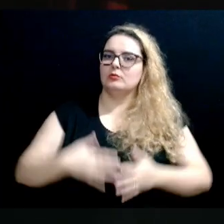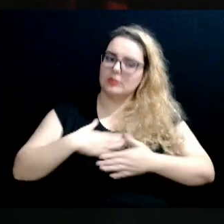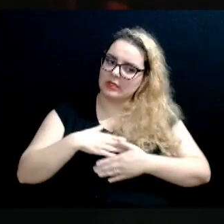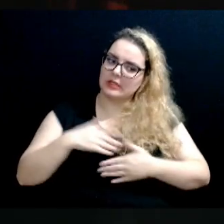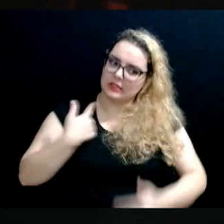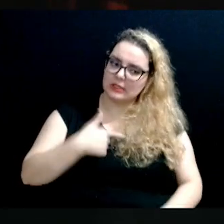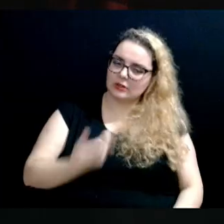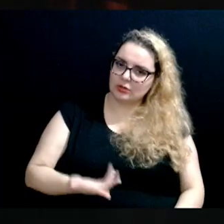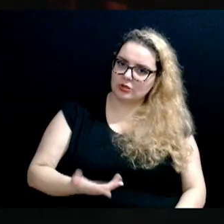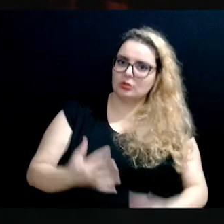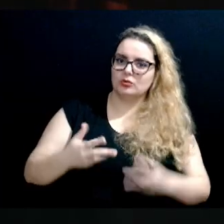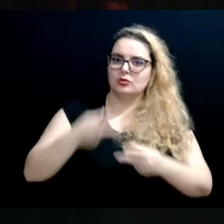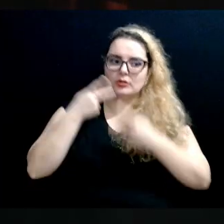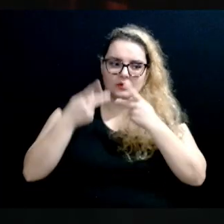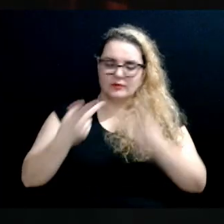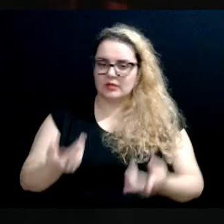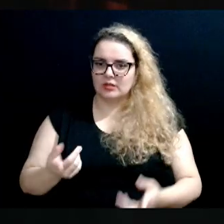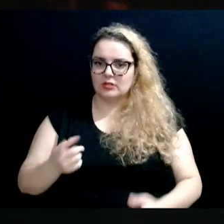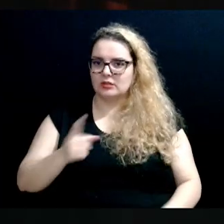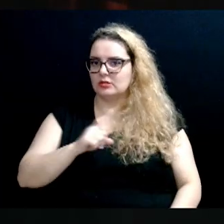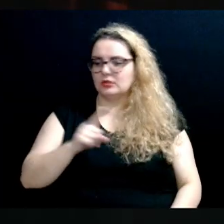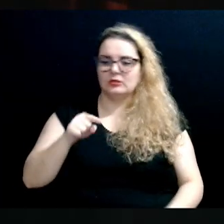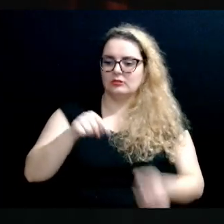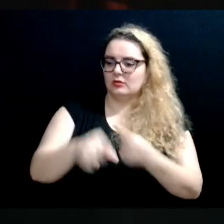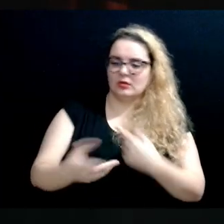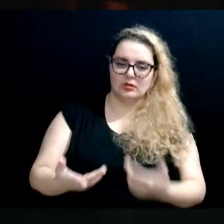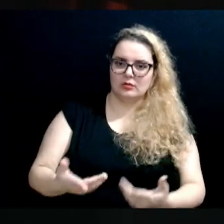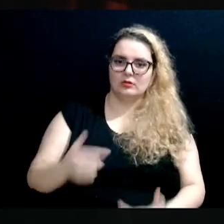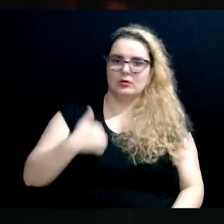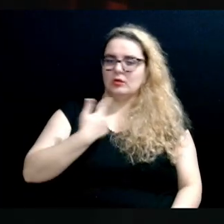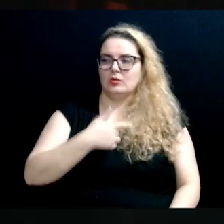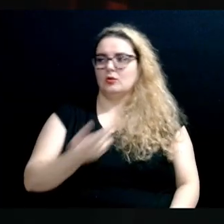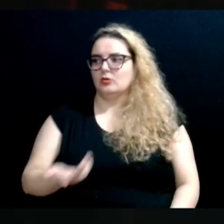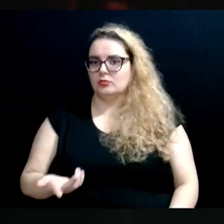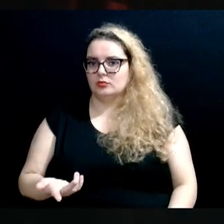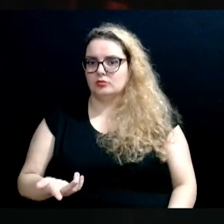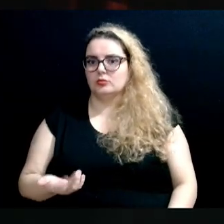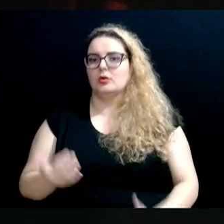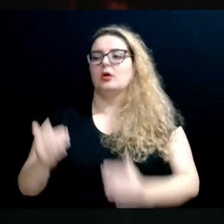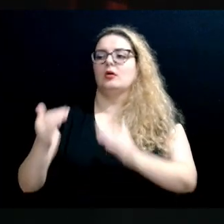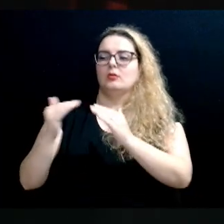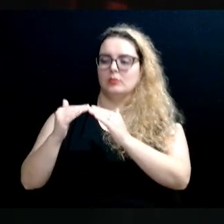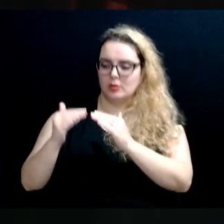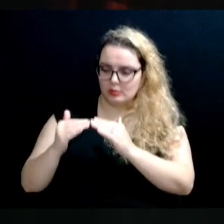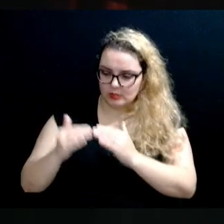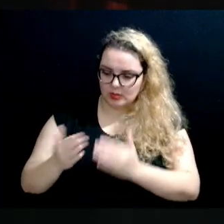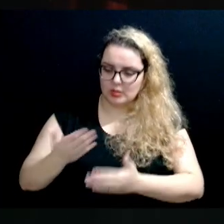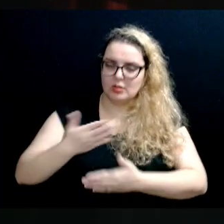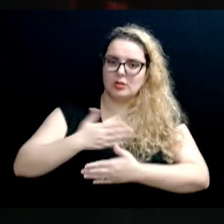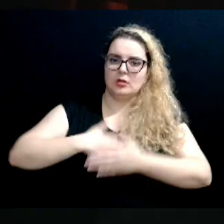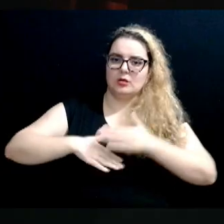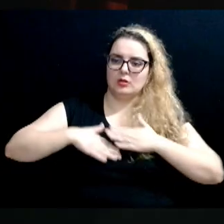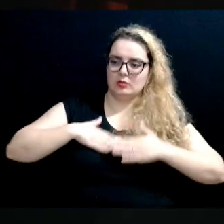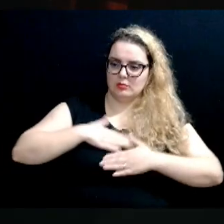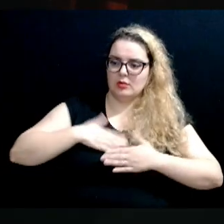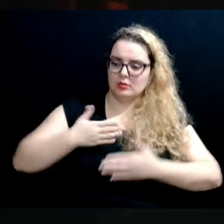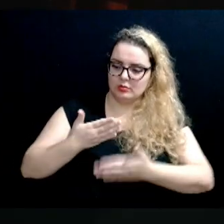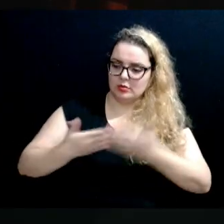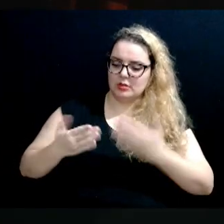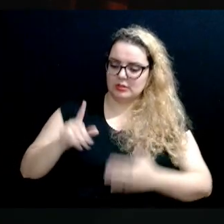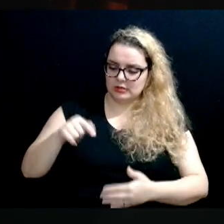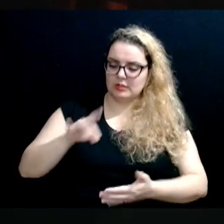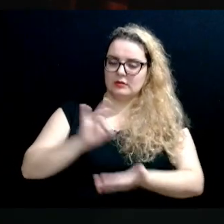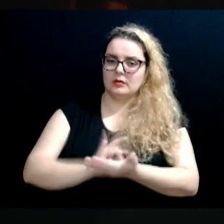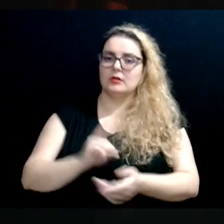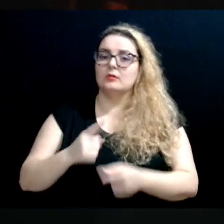ela não vai contra a gente, ela vai concordar e nos agradar. E se isso é verdade, e por que disso?